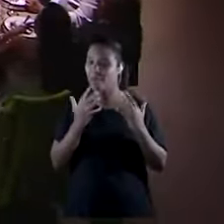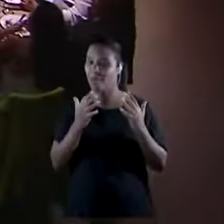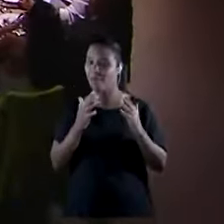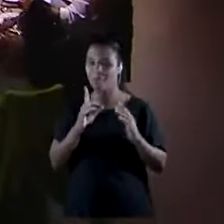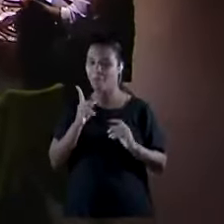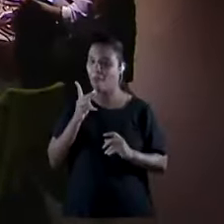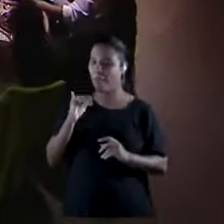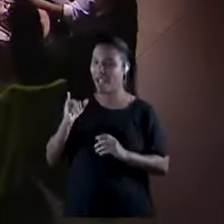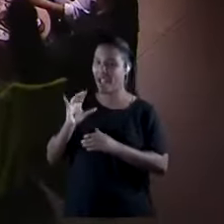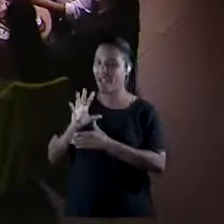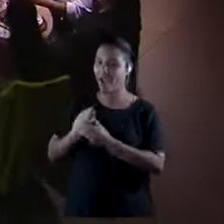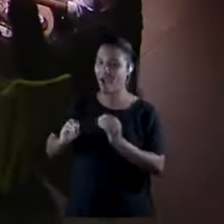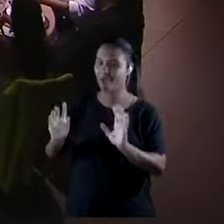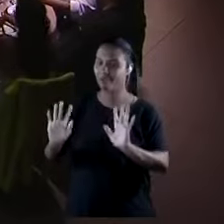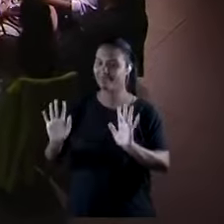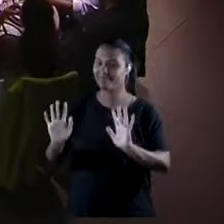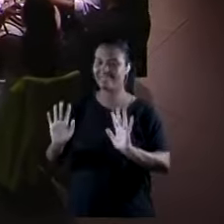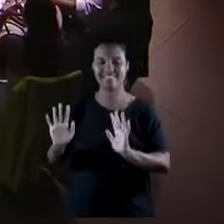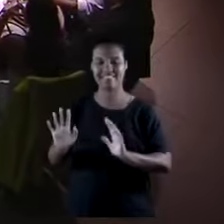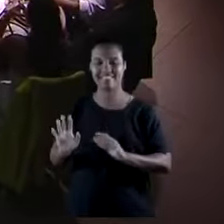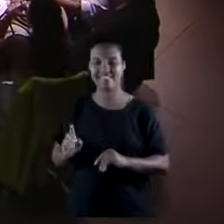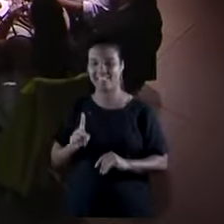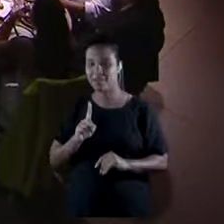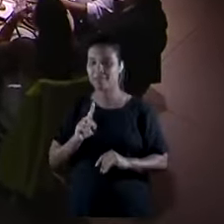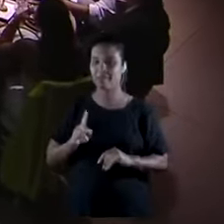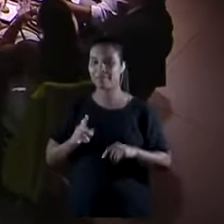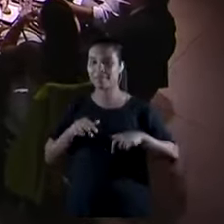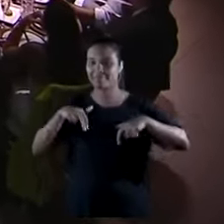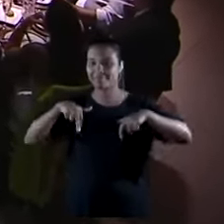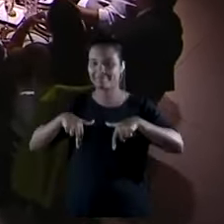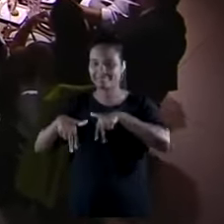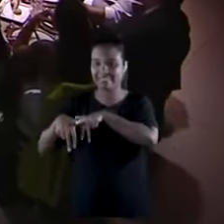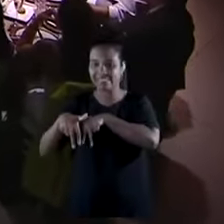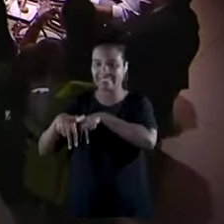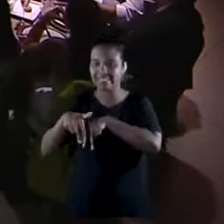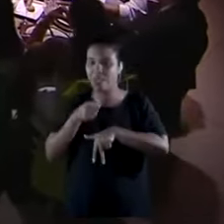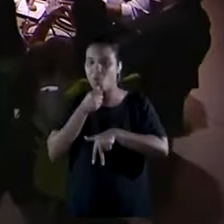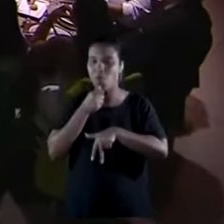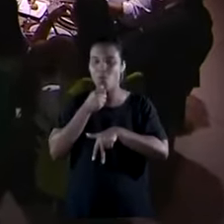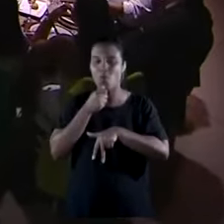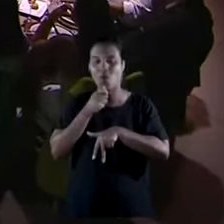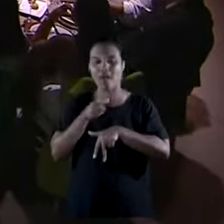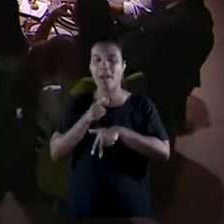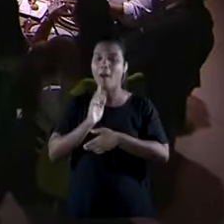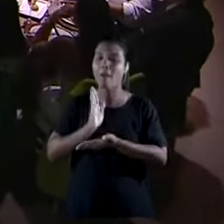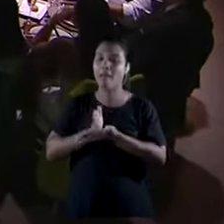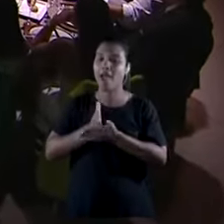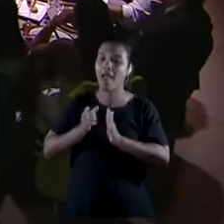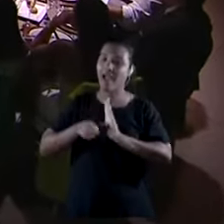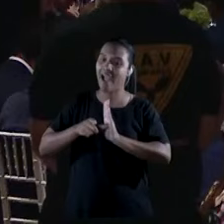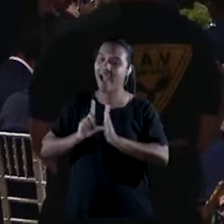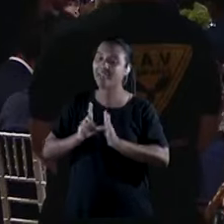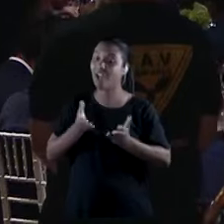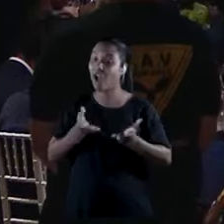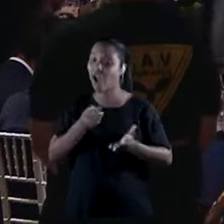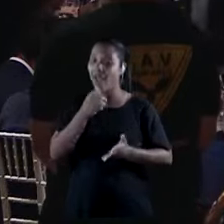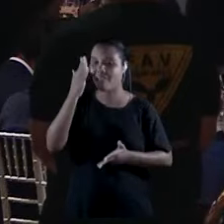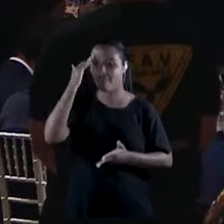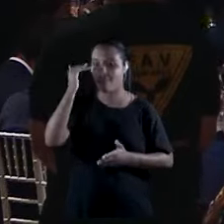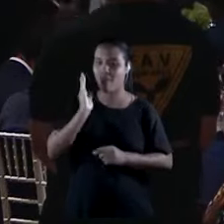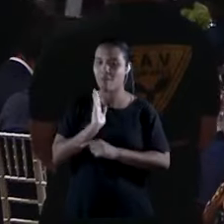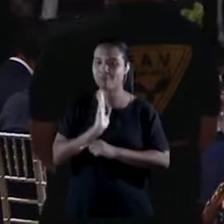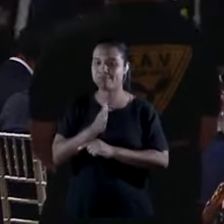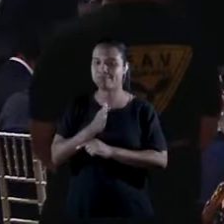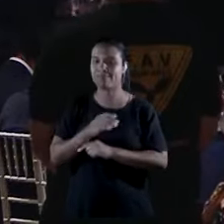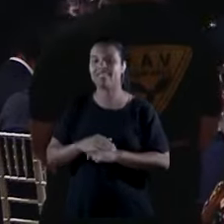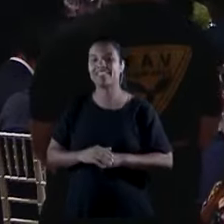o pai, né? Na ainda Copa... bem mesmo. Ainda bem que você não teve que marcá-lo, né, Edu? Ainda bem que vocês pararam de jogar antes. É, ainda bem. Quem